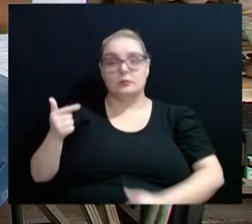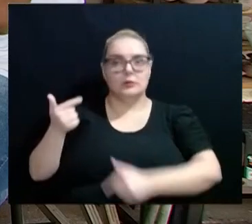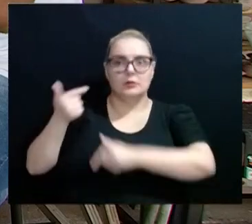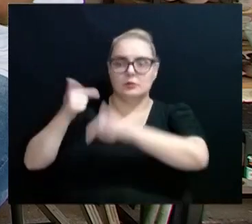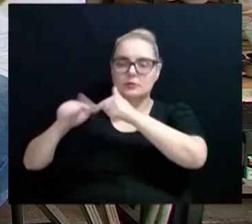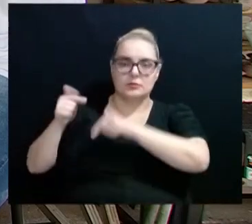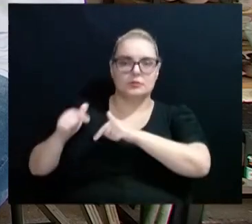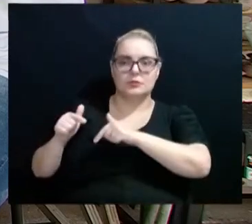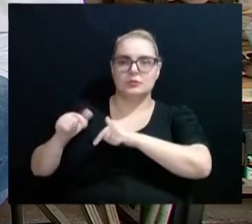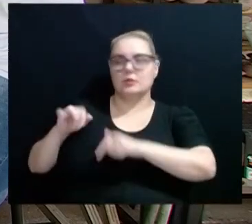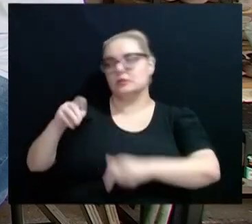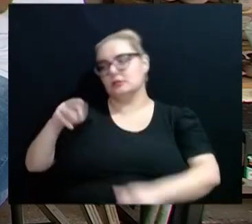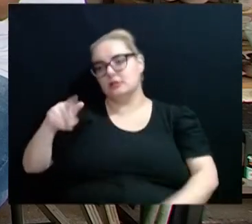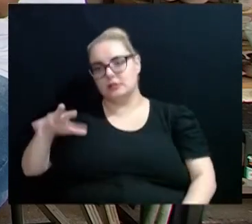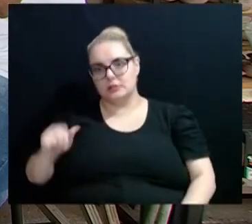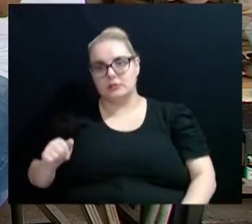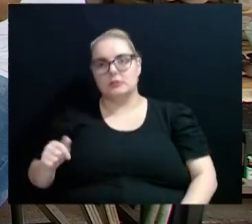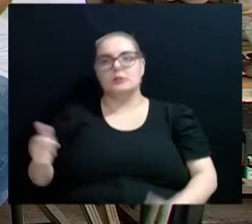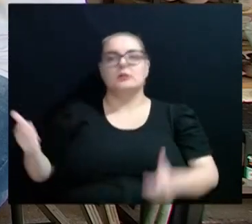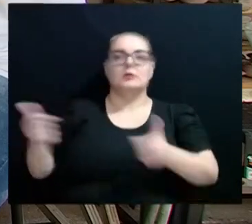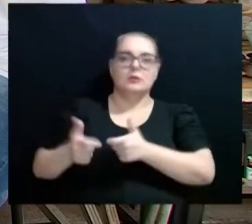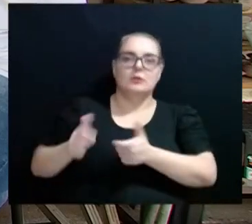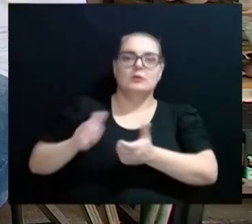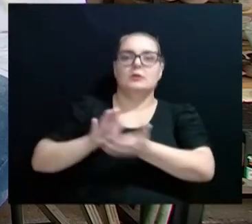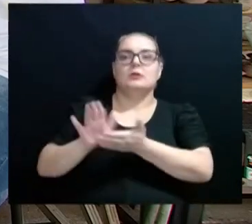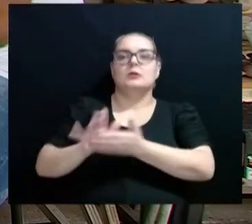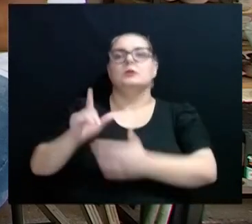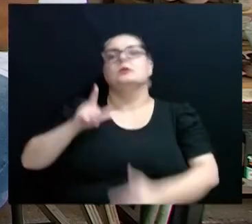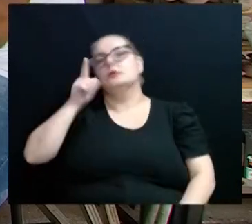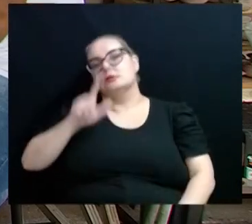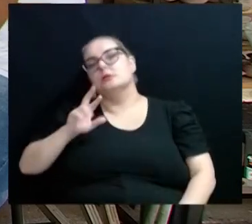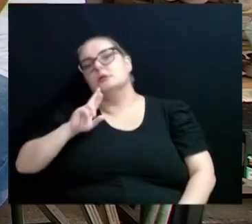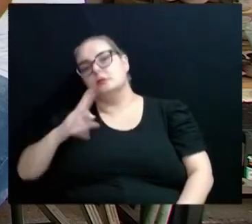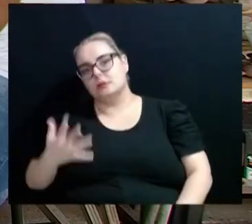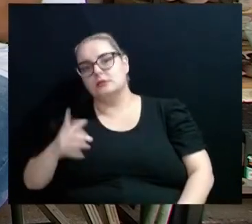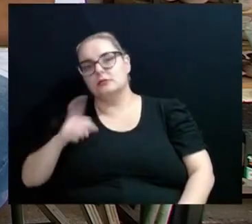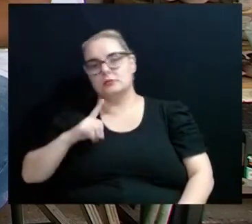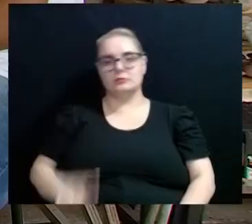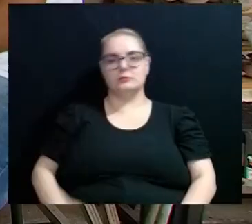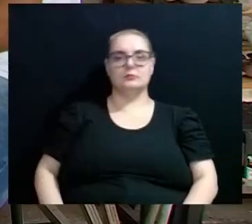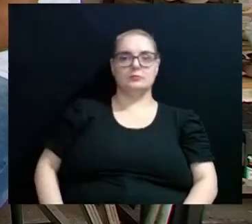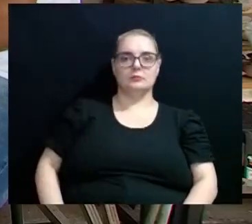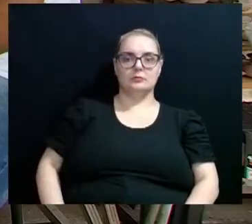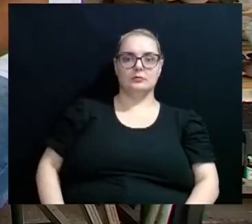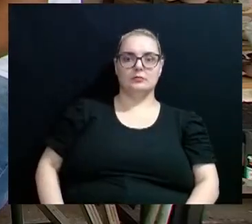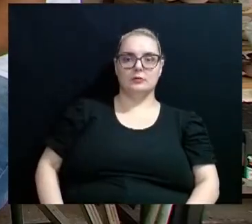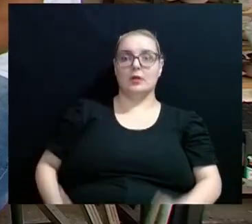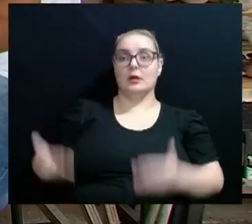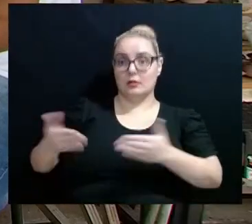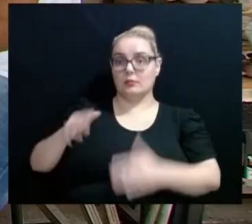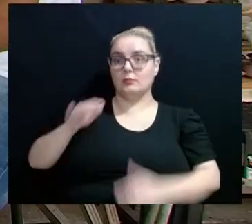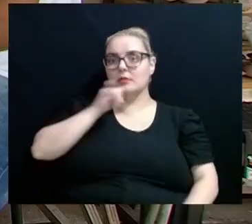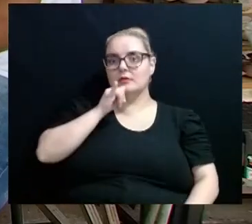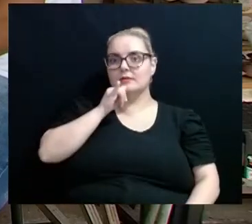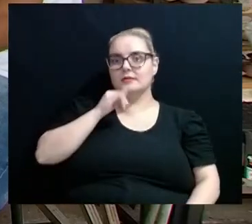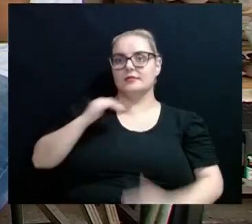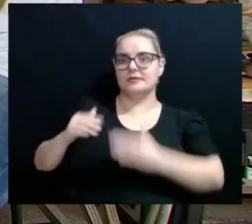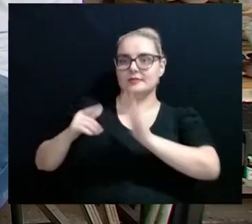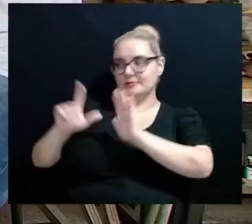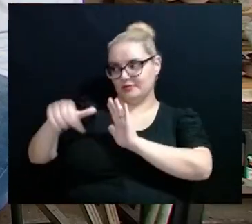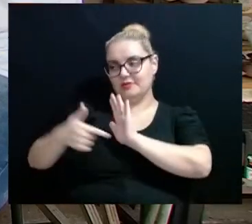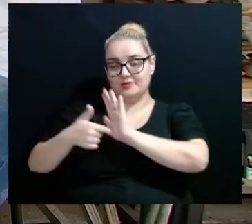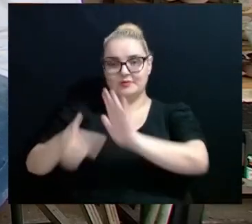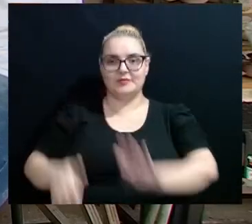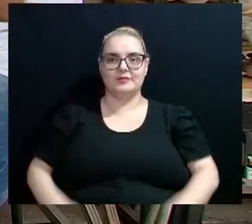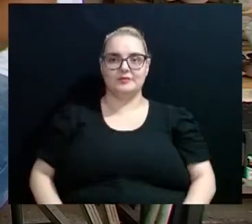você não tem logística, não tem instalação, você não tem um monte de coisa que cai o custo e a pessoa consegue ter o resultado. Então, agora,